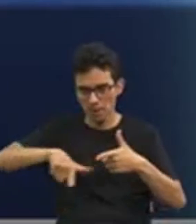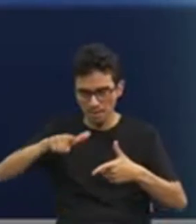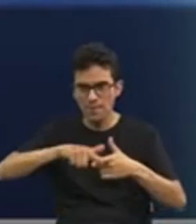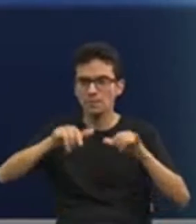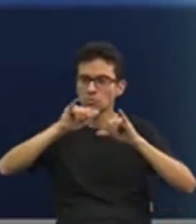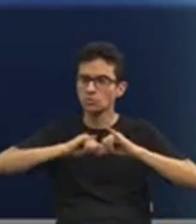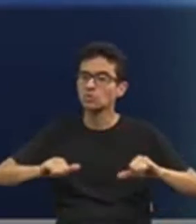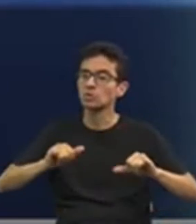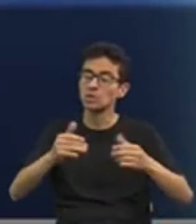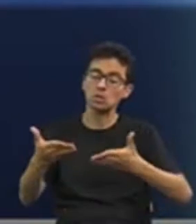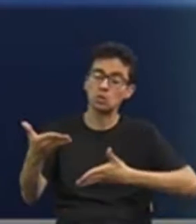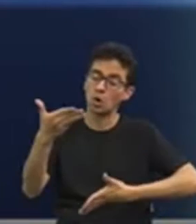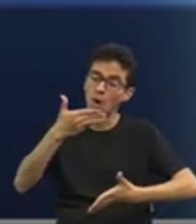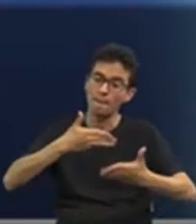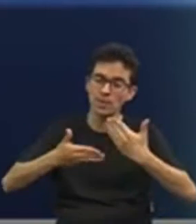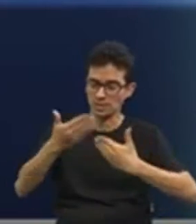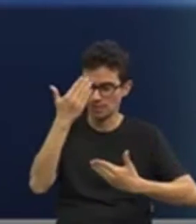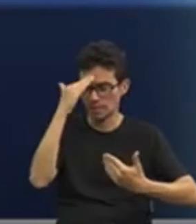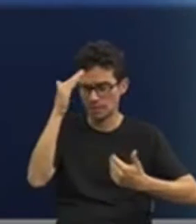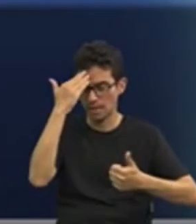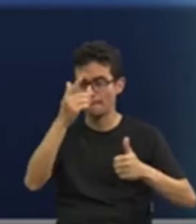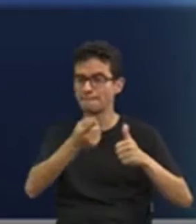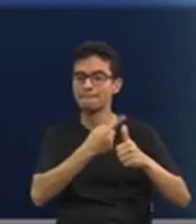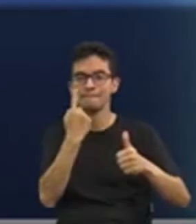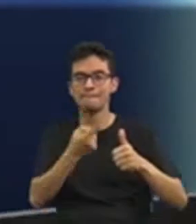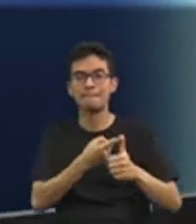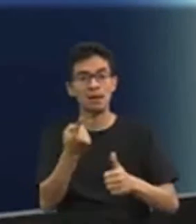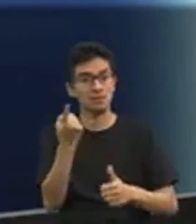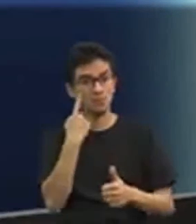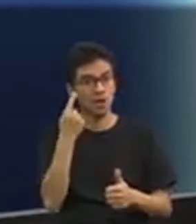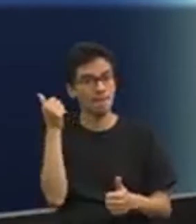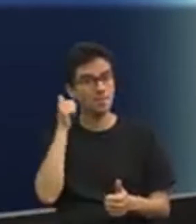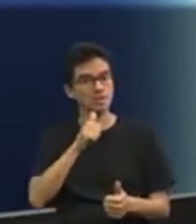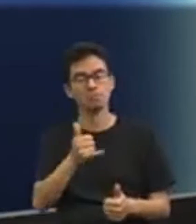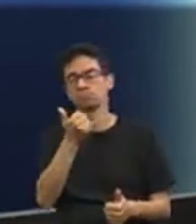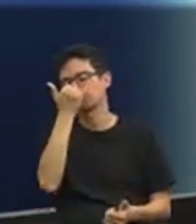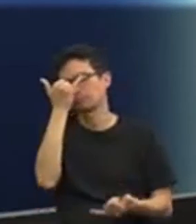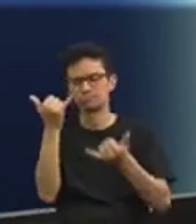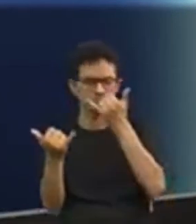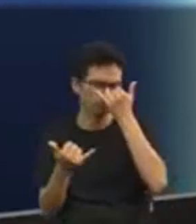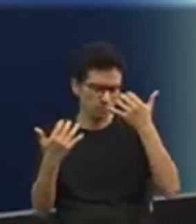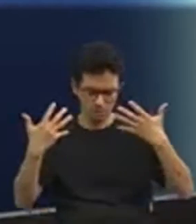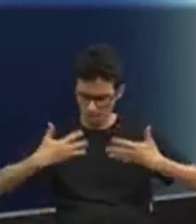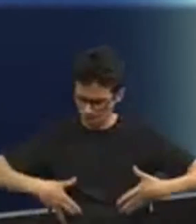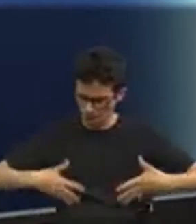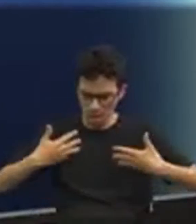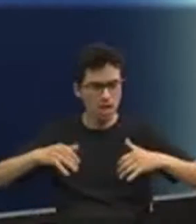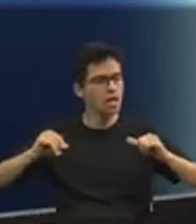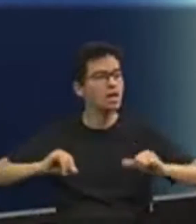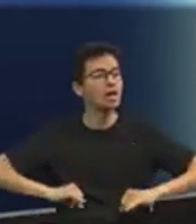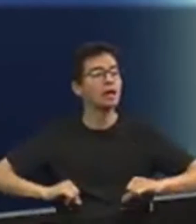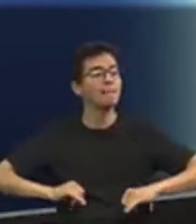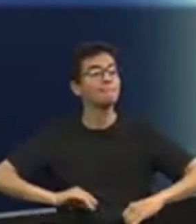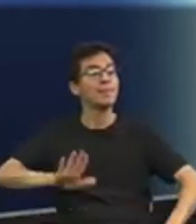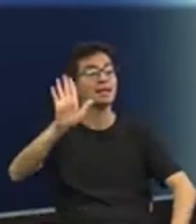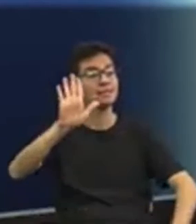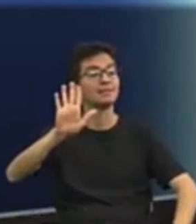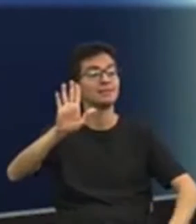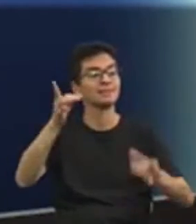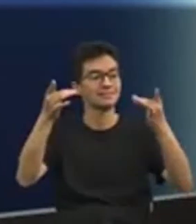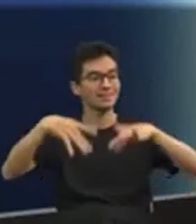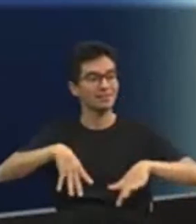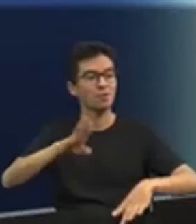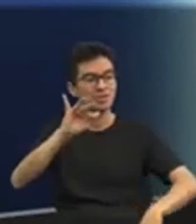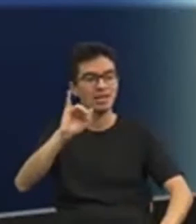notícia e compensá-la lá então primeiro você tem olha a mulher só rebentou toda mas já saiu da UTI